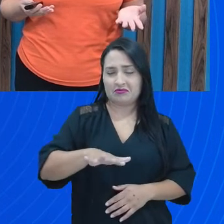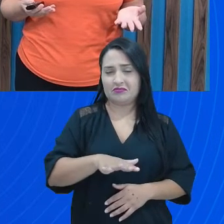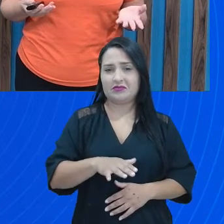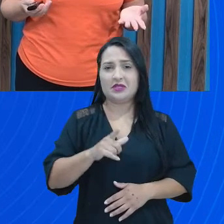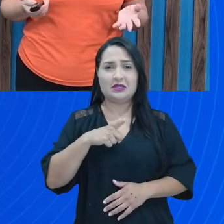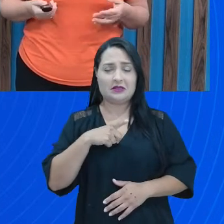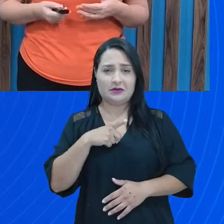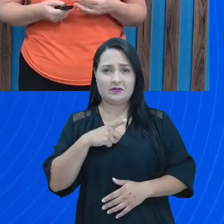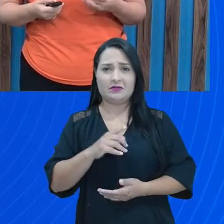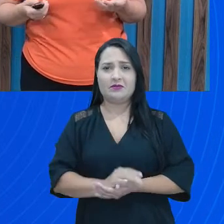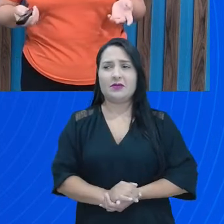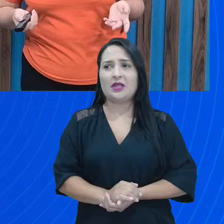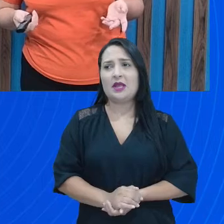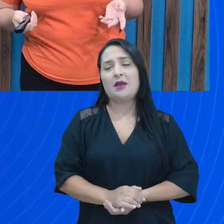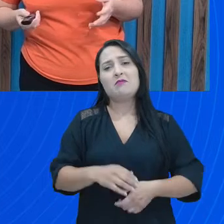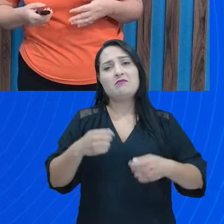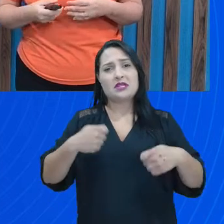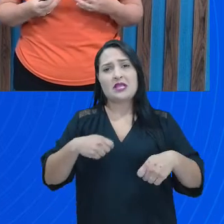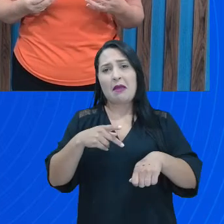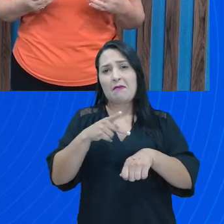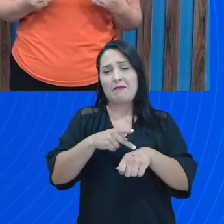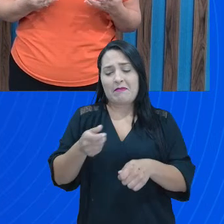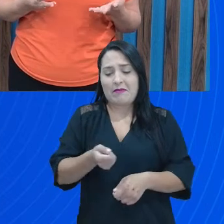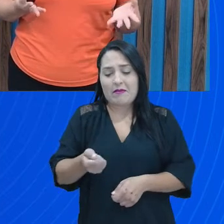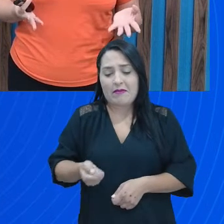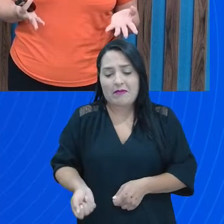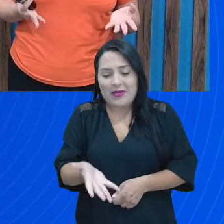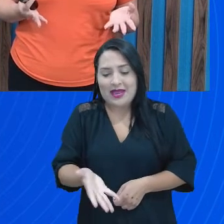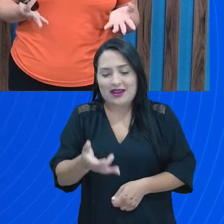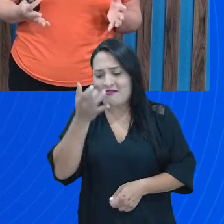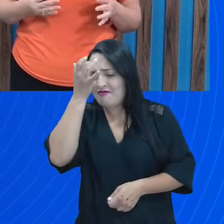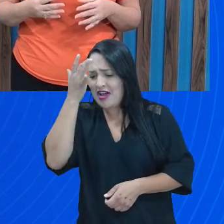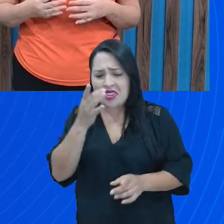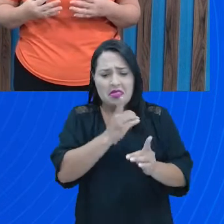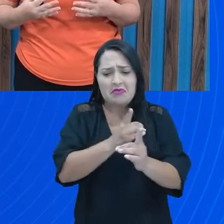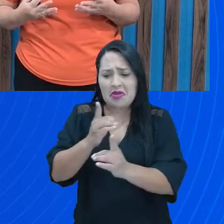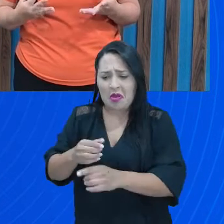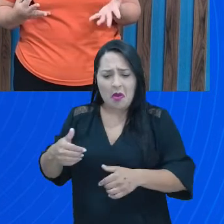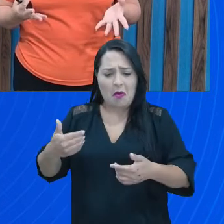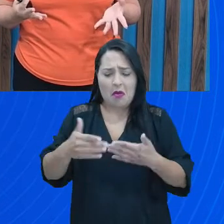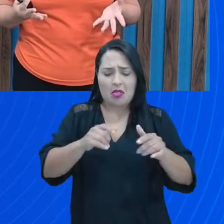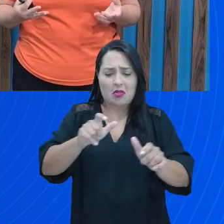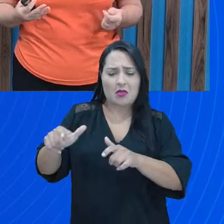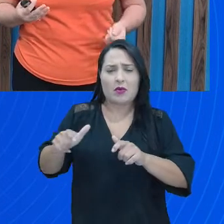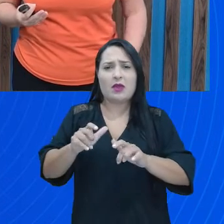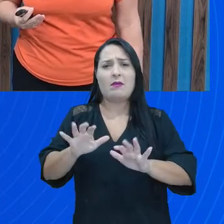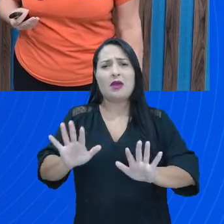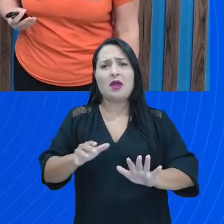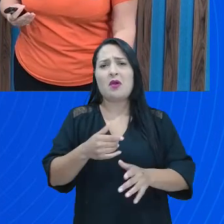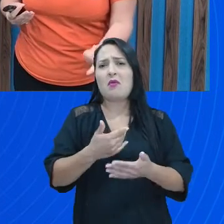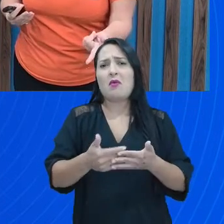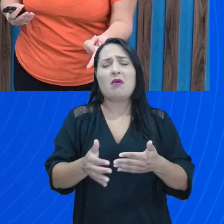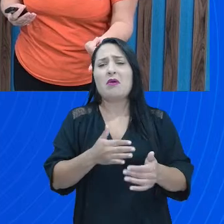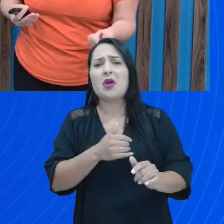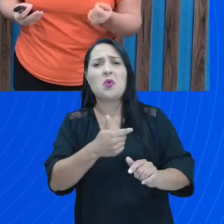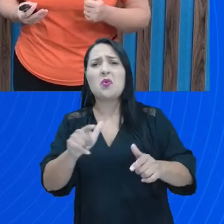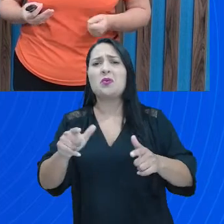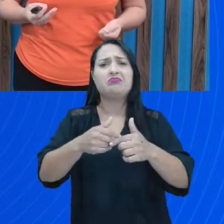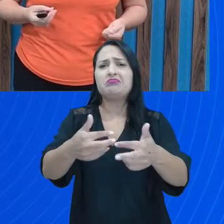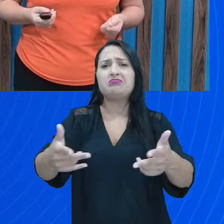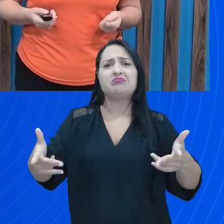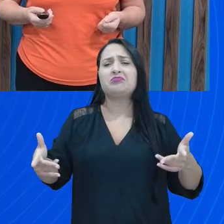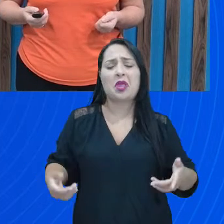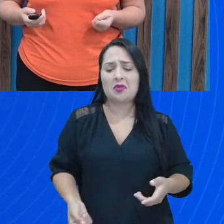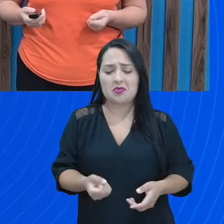seus colegas. Precisa de uma pedra, pois é mais fácil de achar uma pedra, mas qualquer outro objeto que você jogue